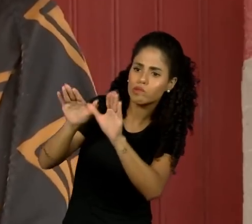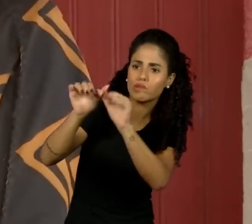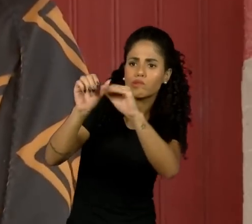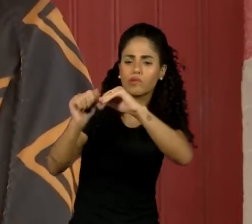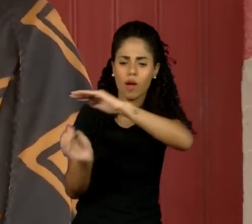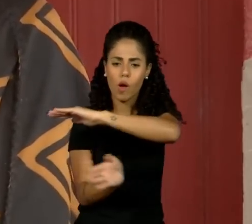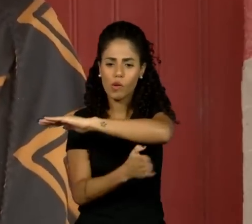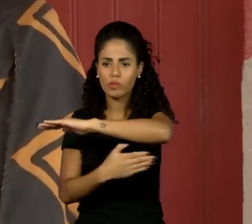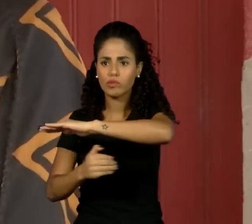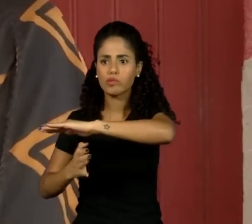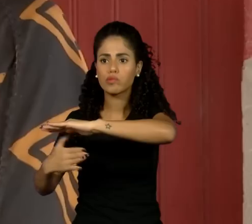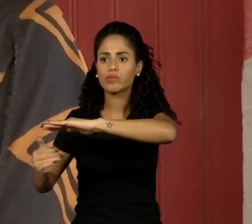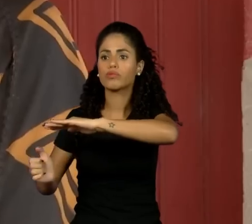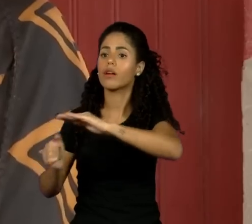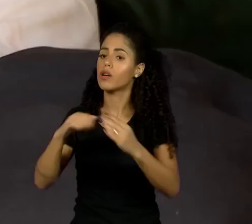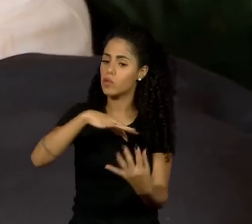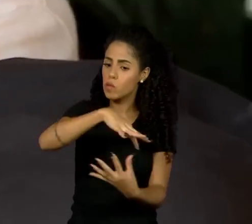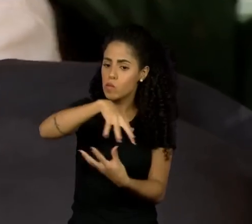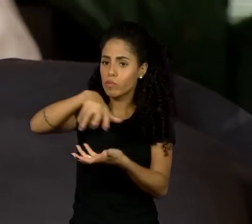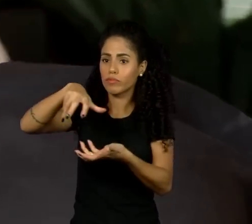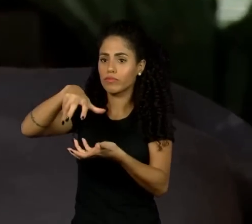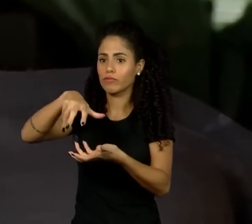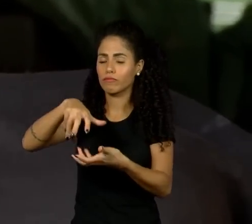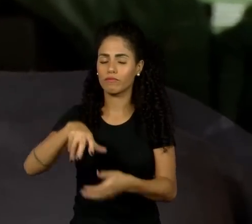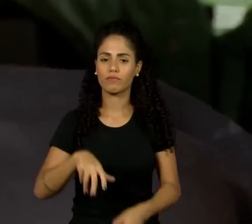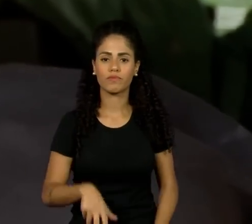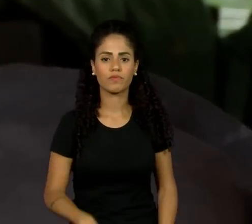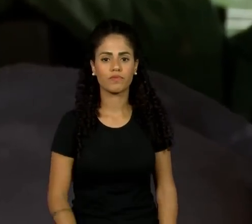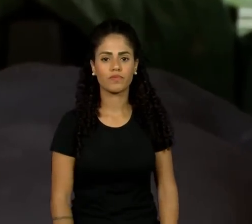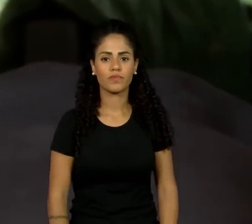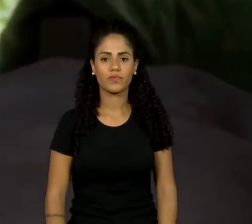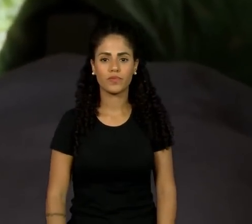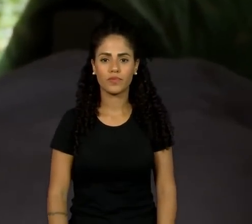é do planeta como um todo.